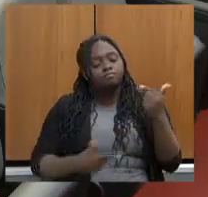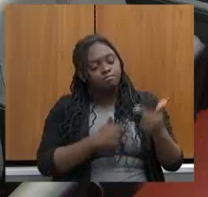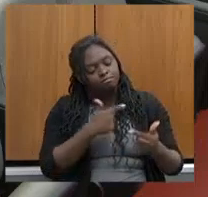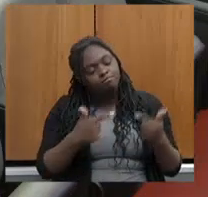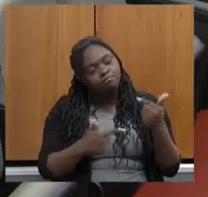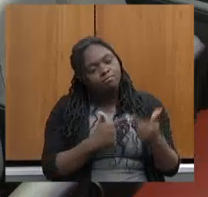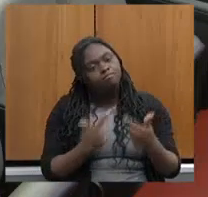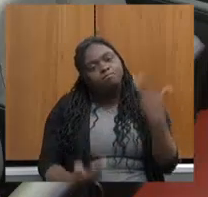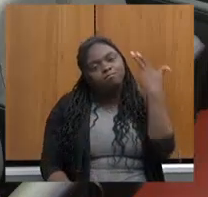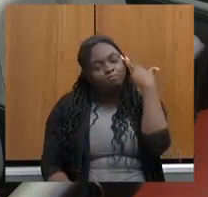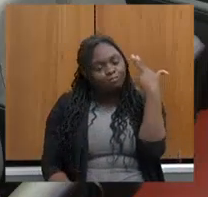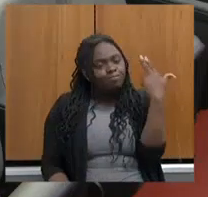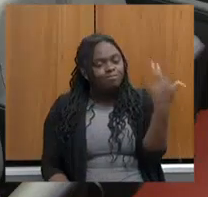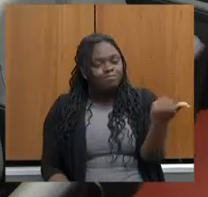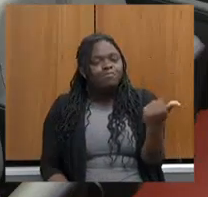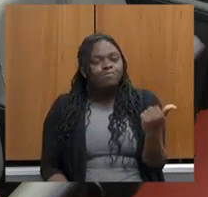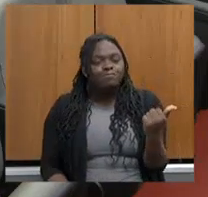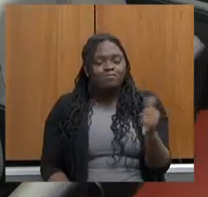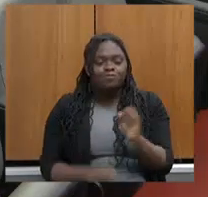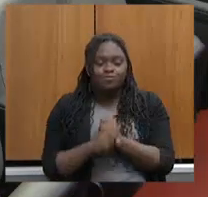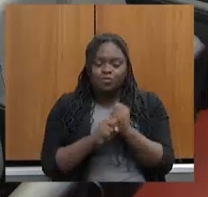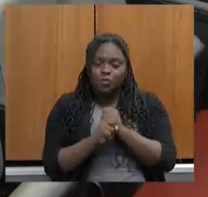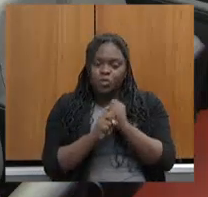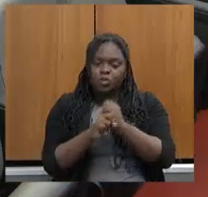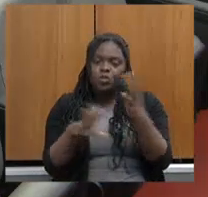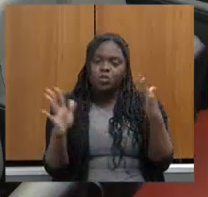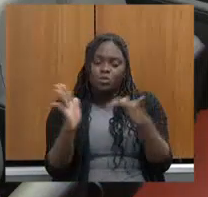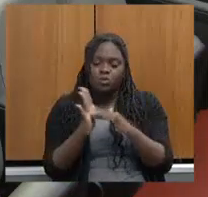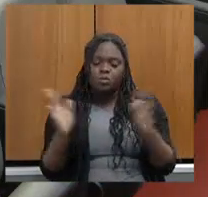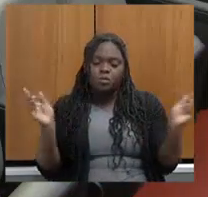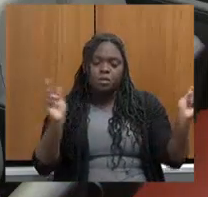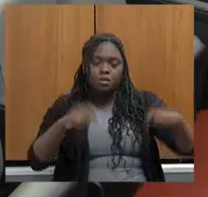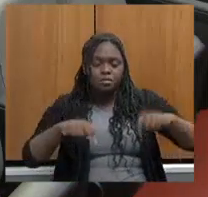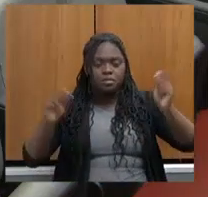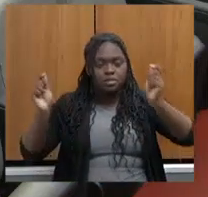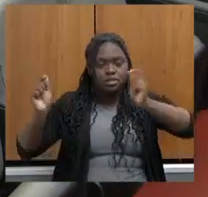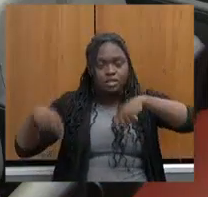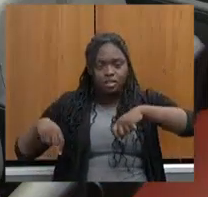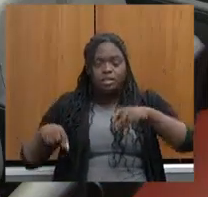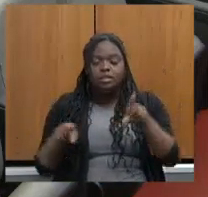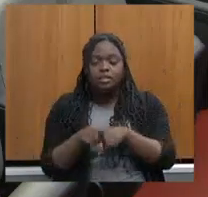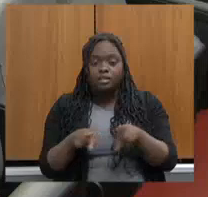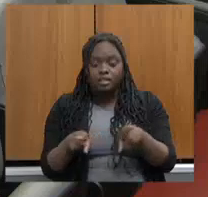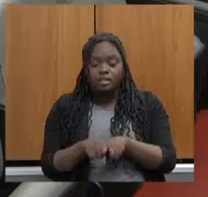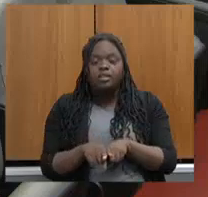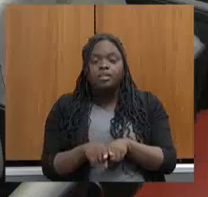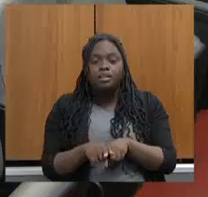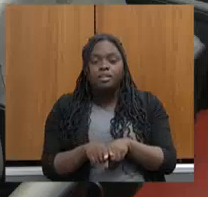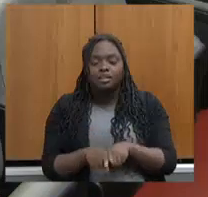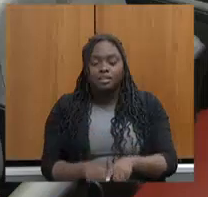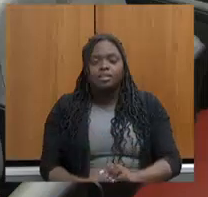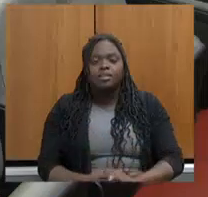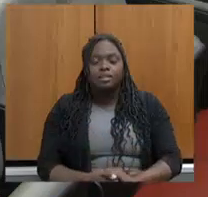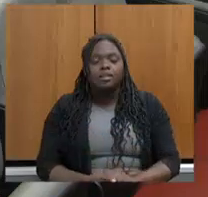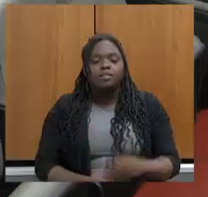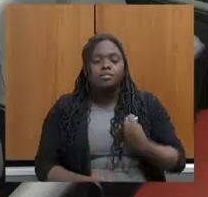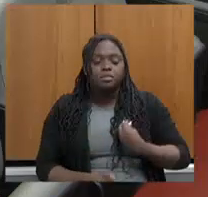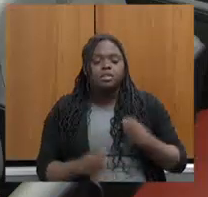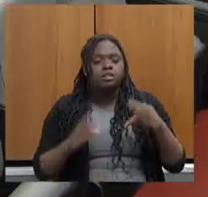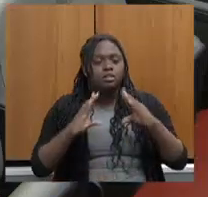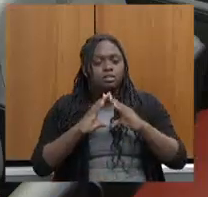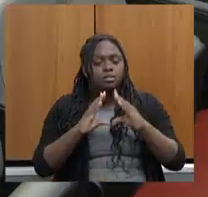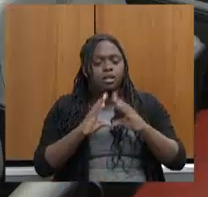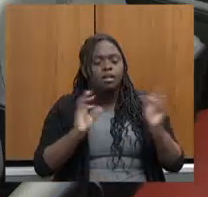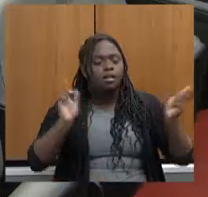normalmente durante todo o ano a capacitação Montesano também está presente e presente na Assembleia ou seja